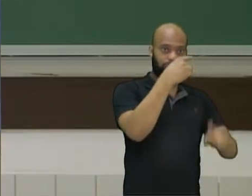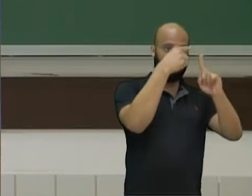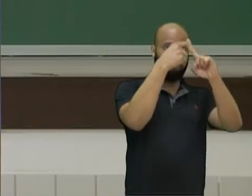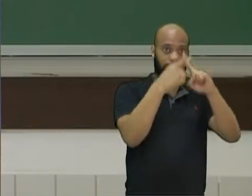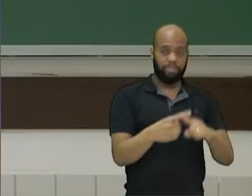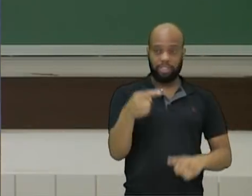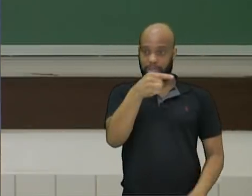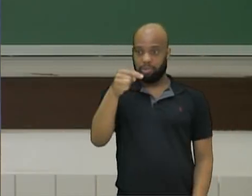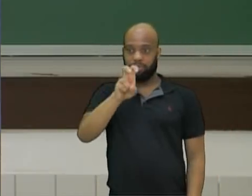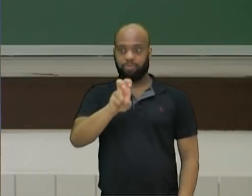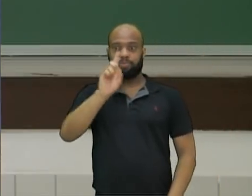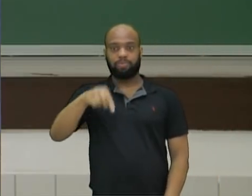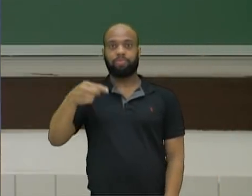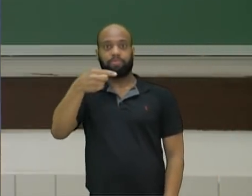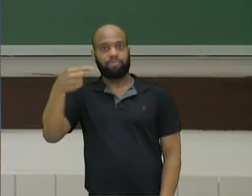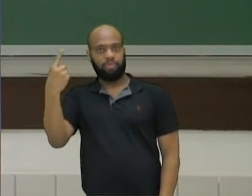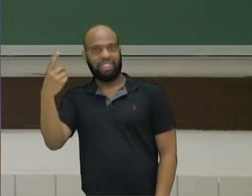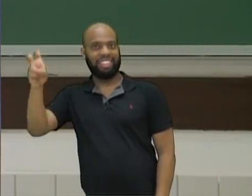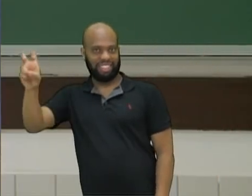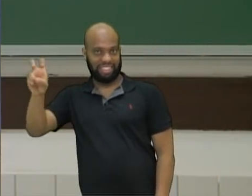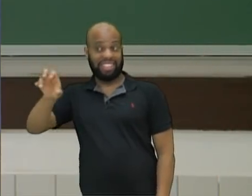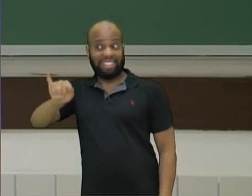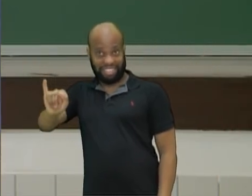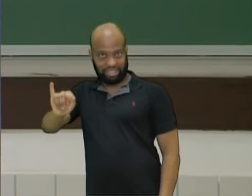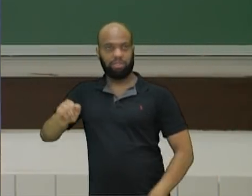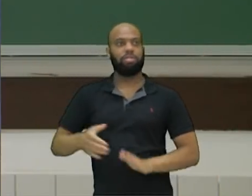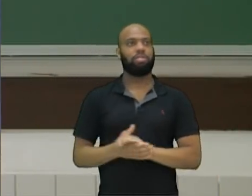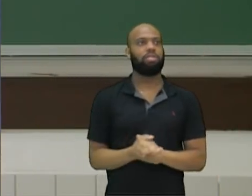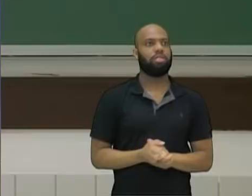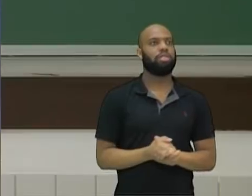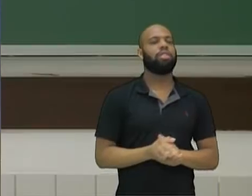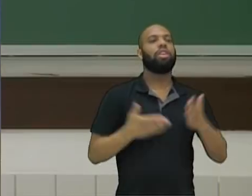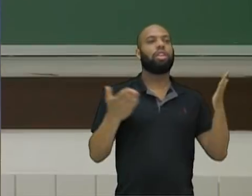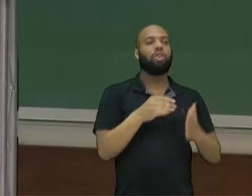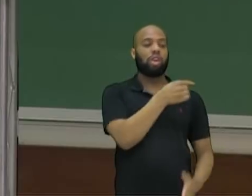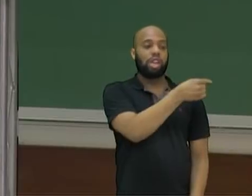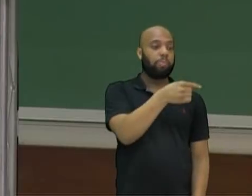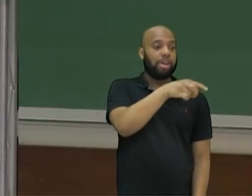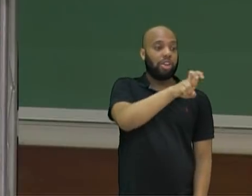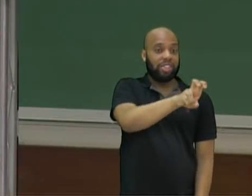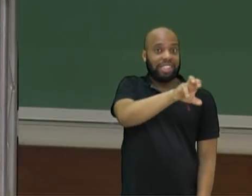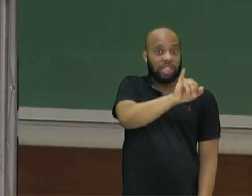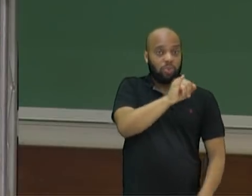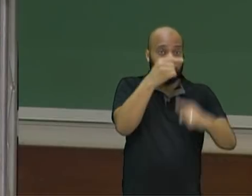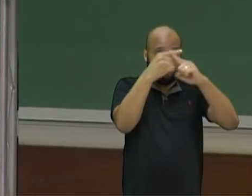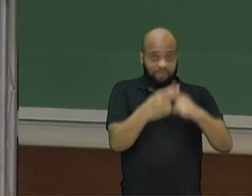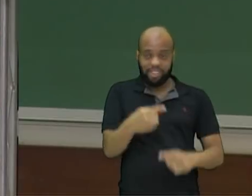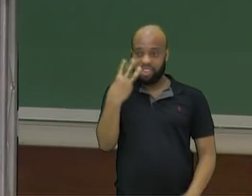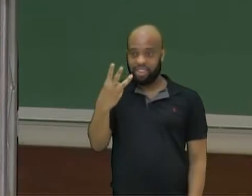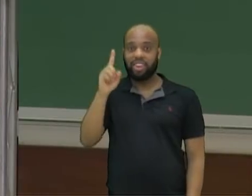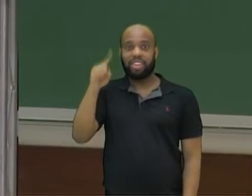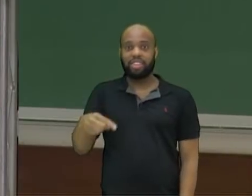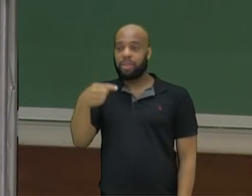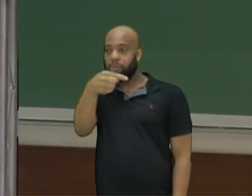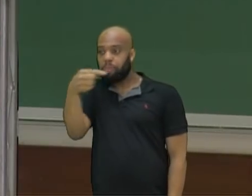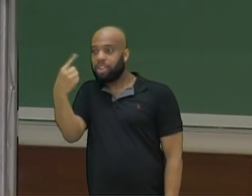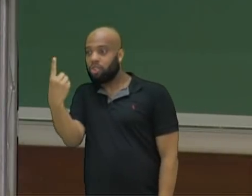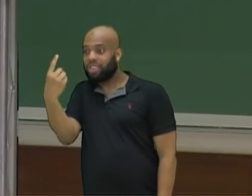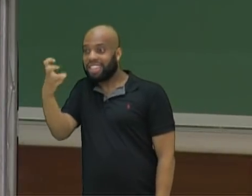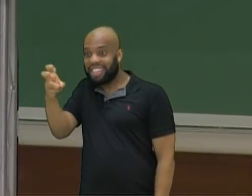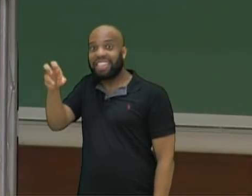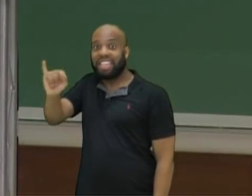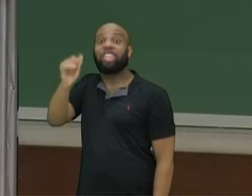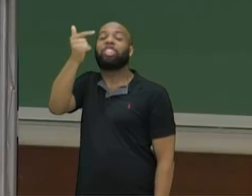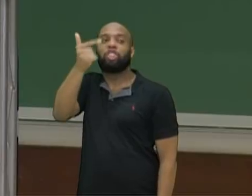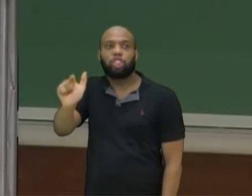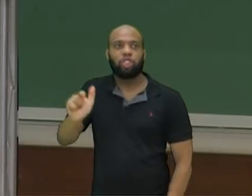menos 5, menos 15i. Menos 5i vezes 3, menos 15i de